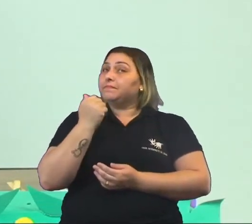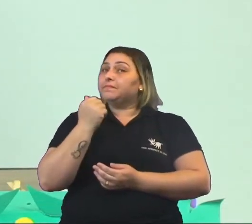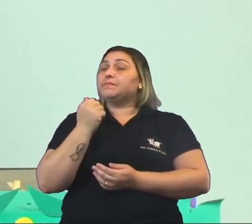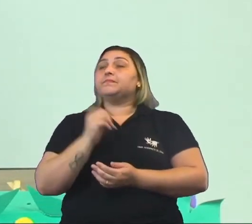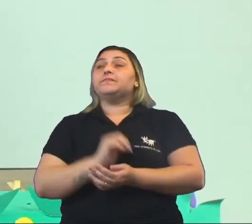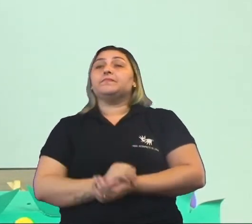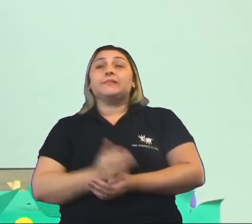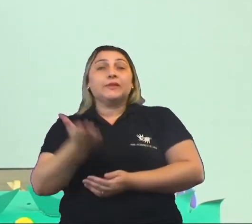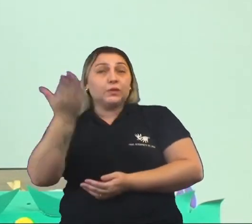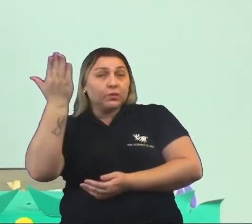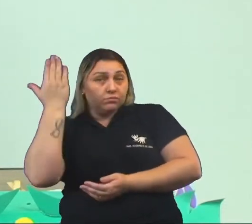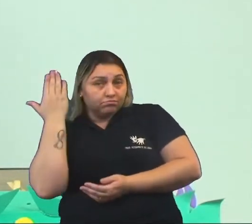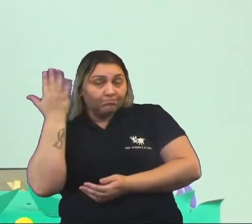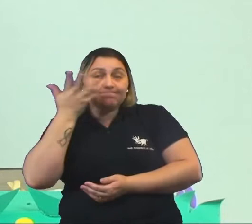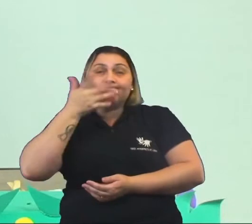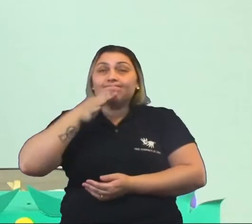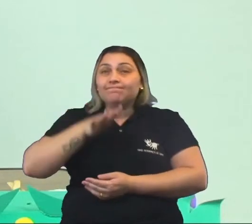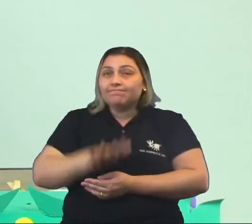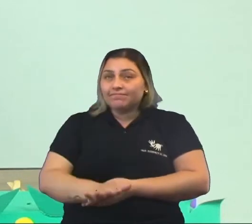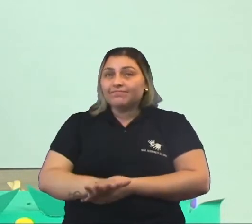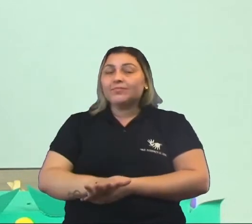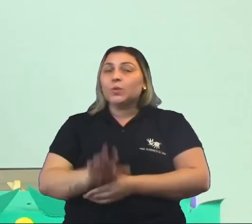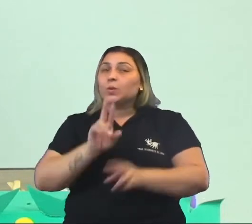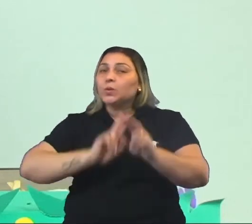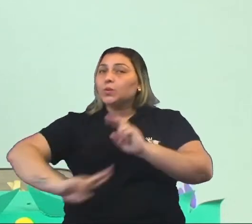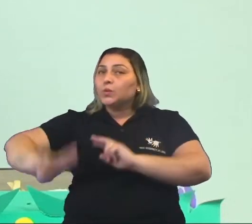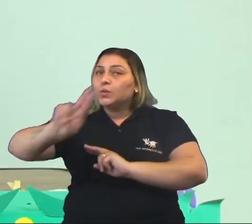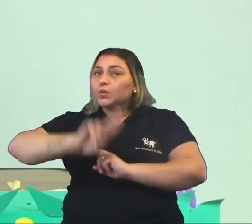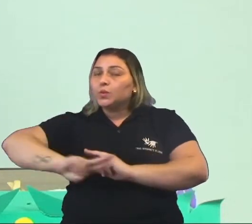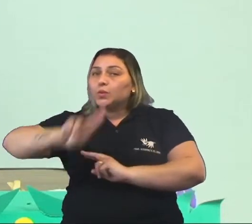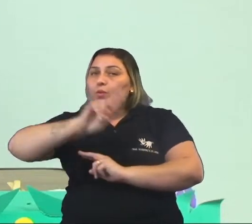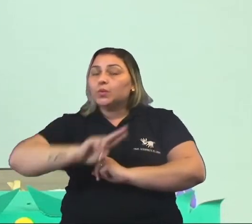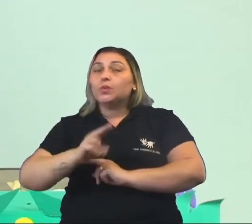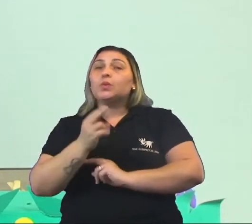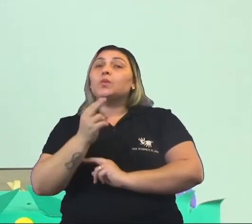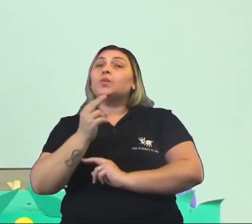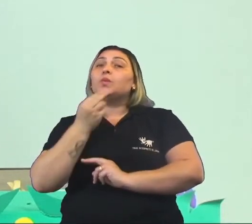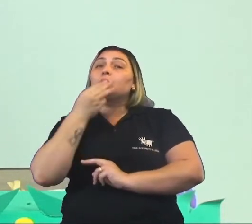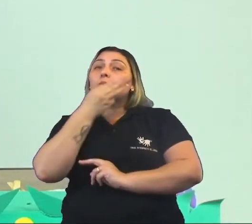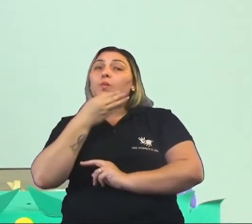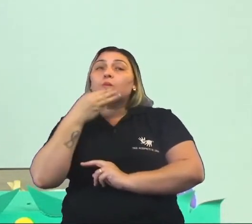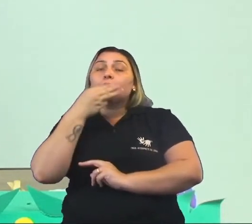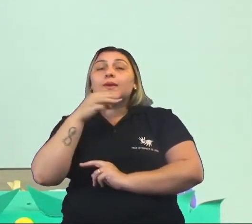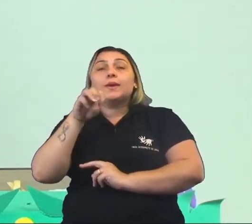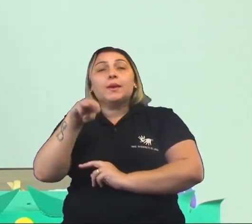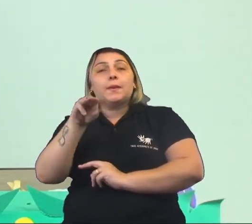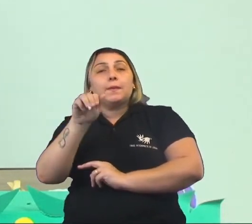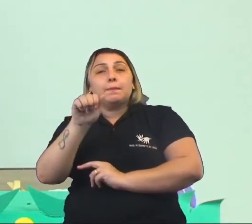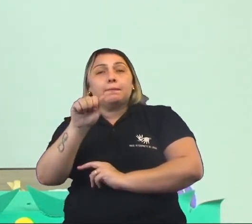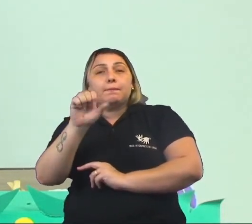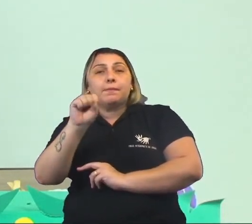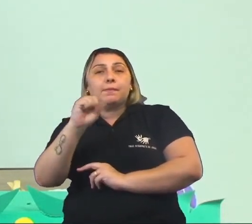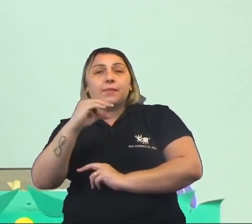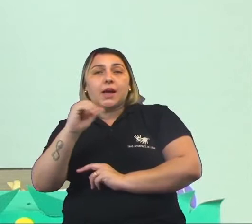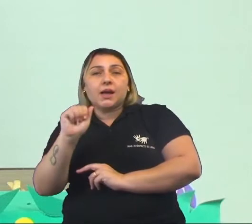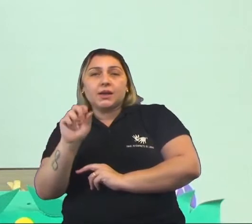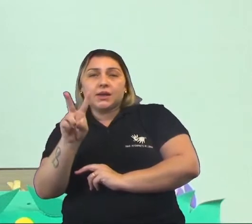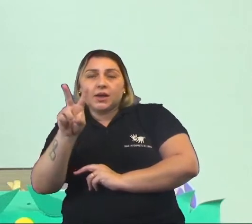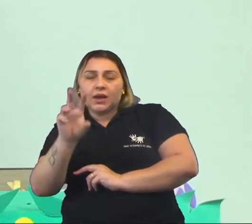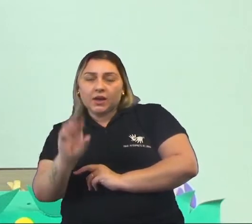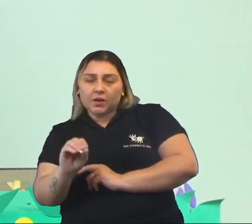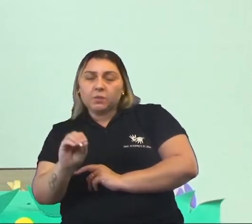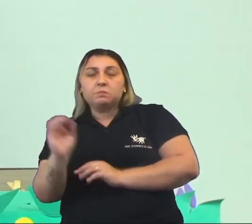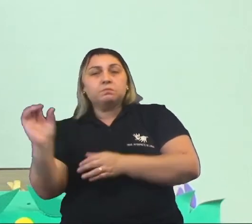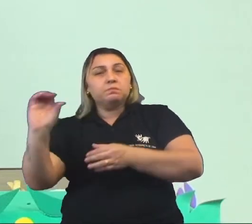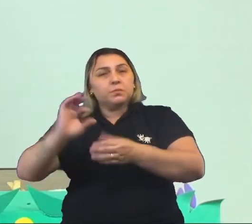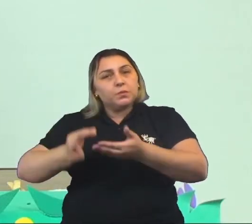E no passado, crianças, era utilizado o açúcar mascavo. Isso mesmo, para adoçar o café, para